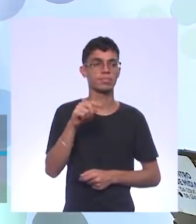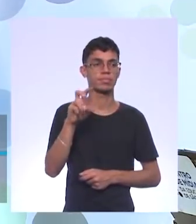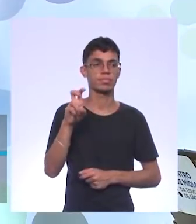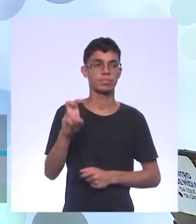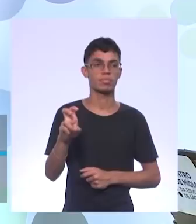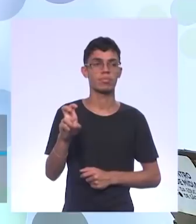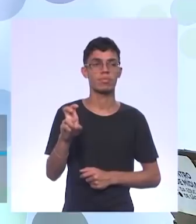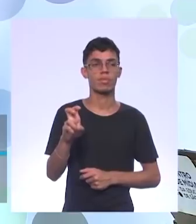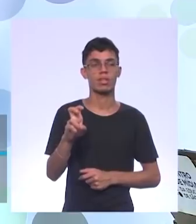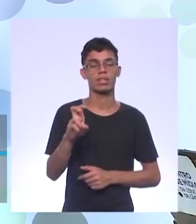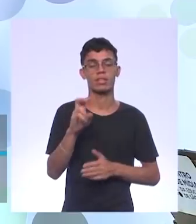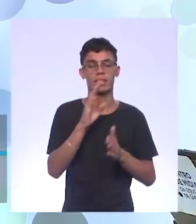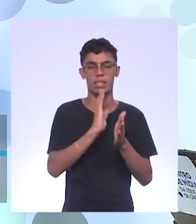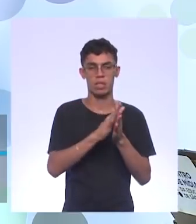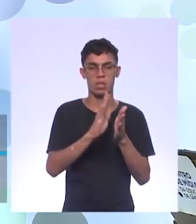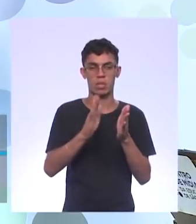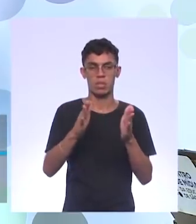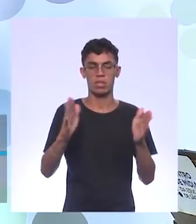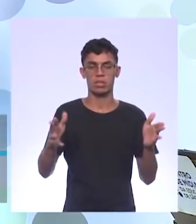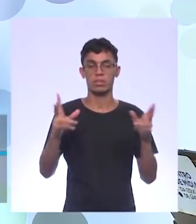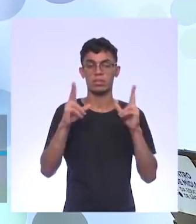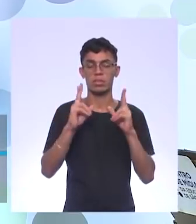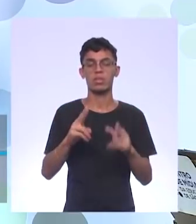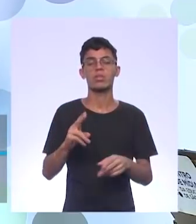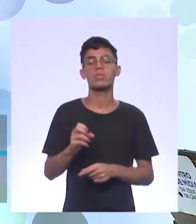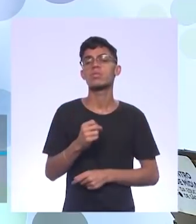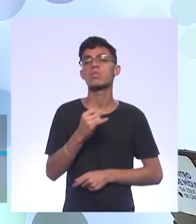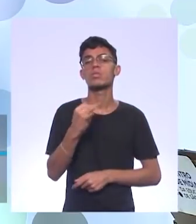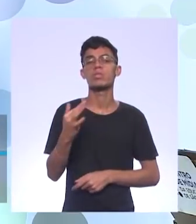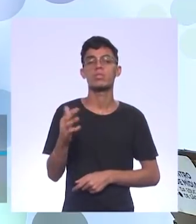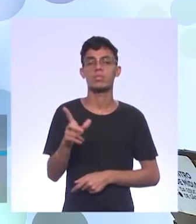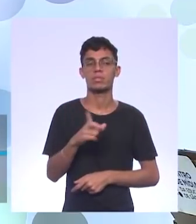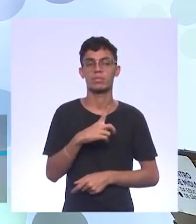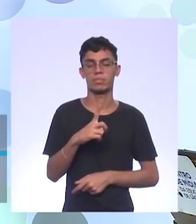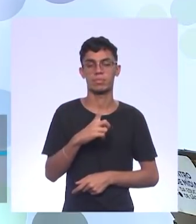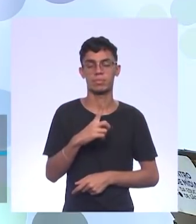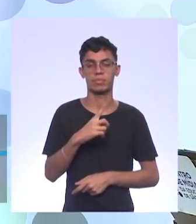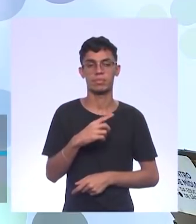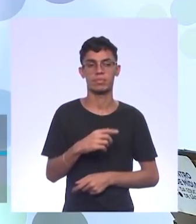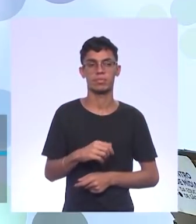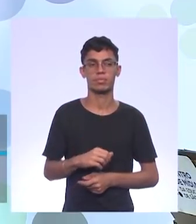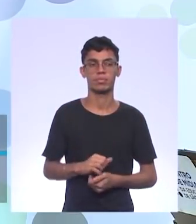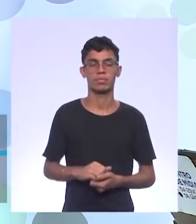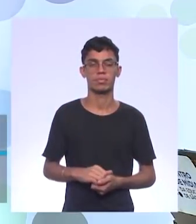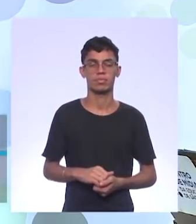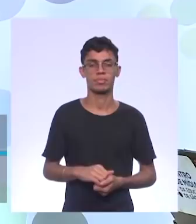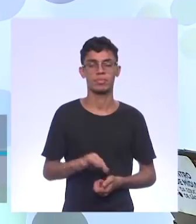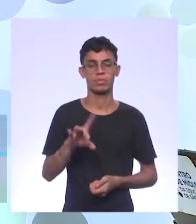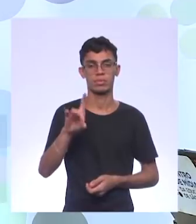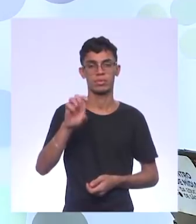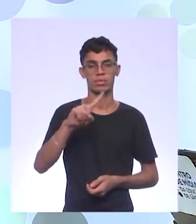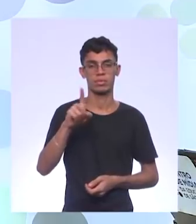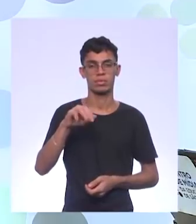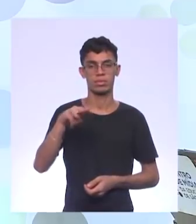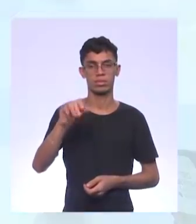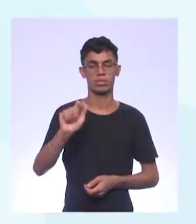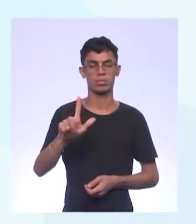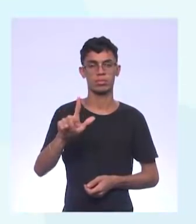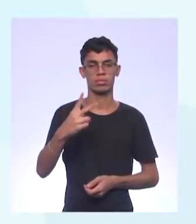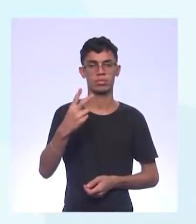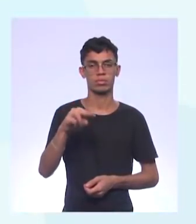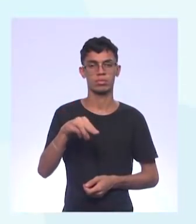de carne em quatro porções iguais quanto vai dar cada porção tá e em decimal por favor dois